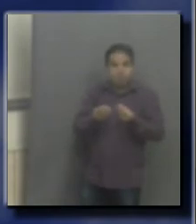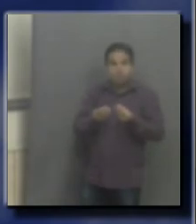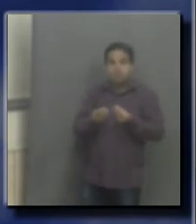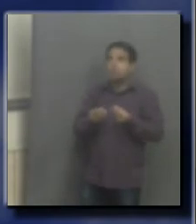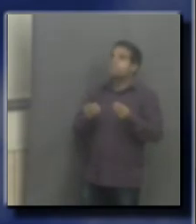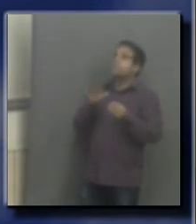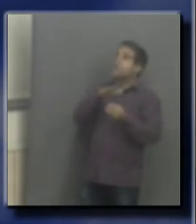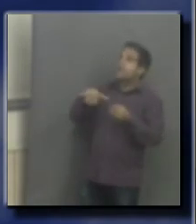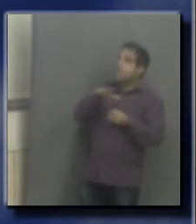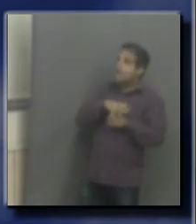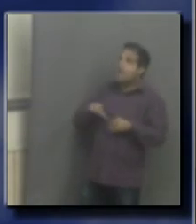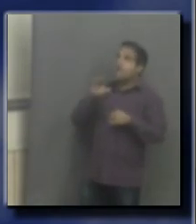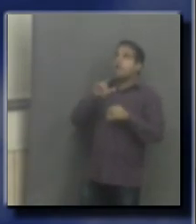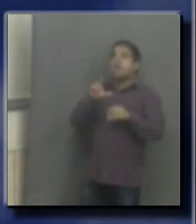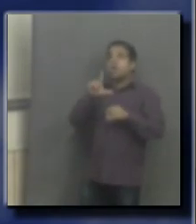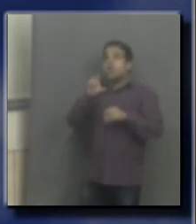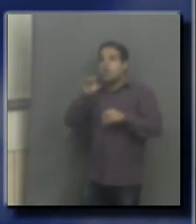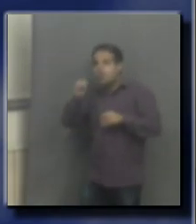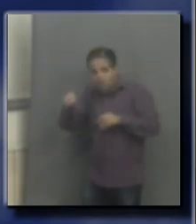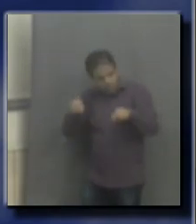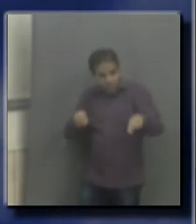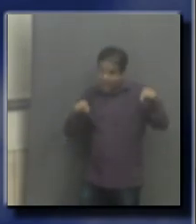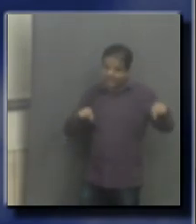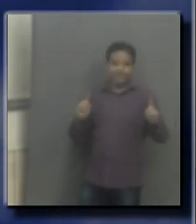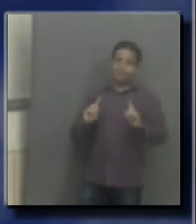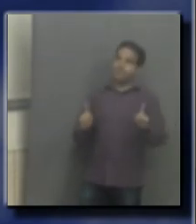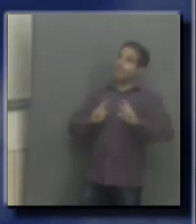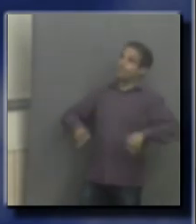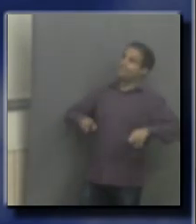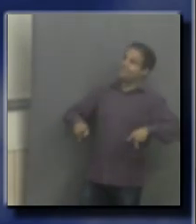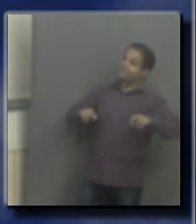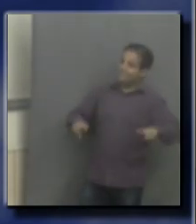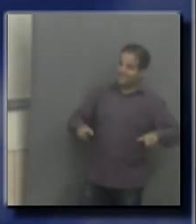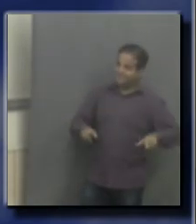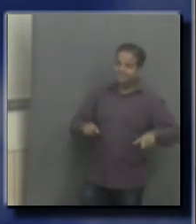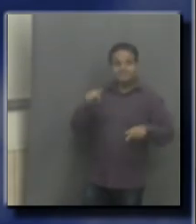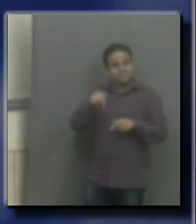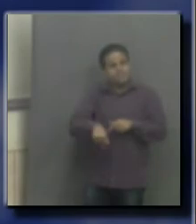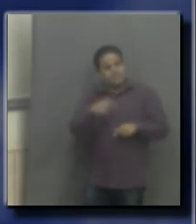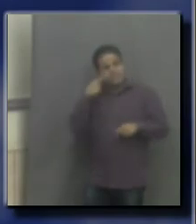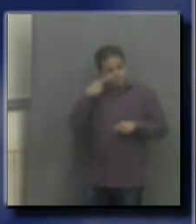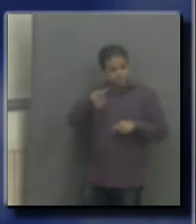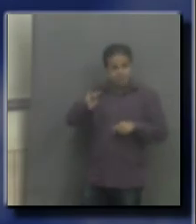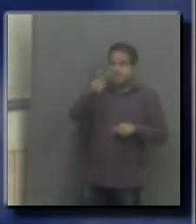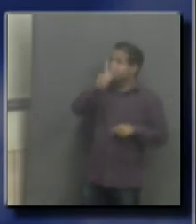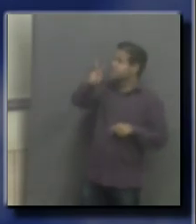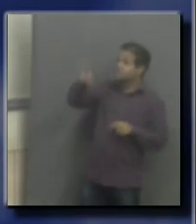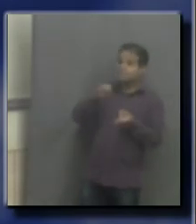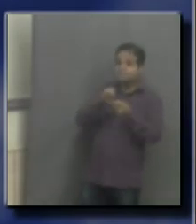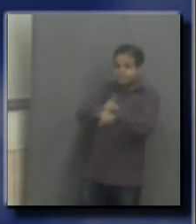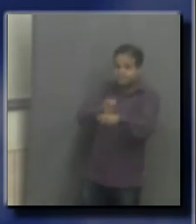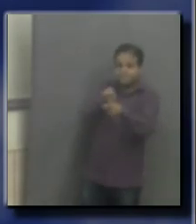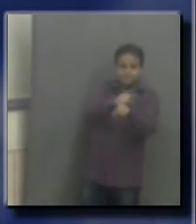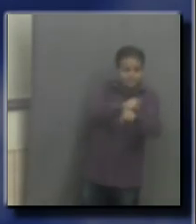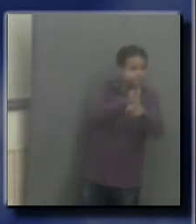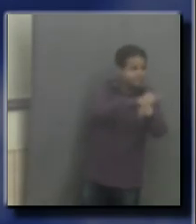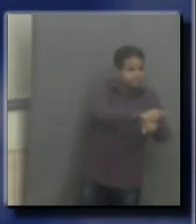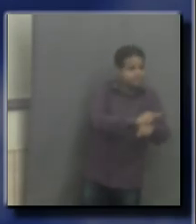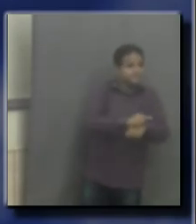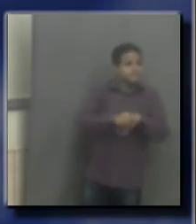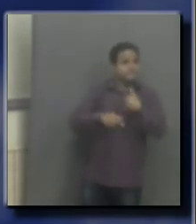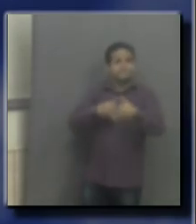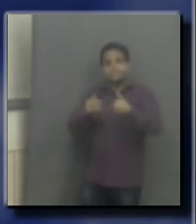loco. E, no nosso caso, não é. Então, eu tenho visto muitas distorções de